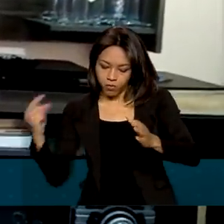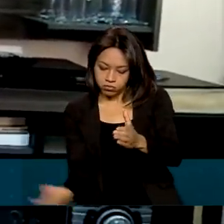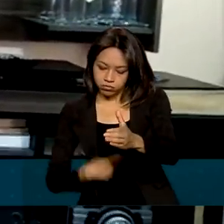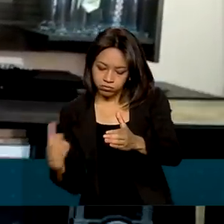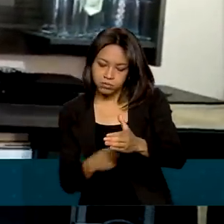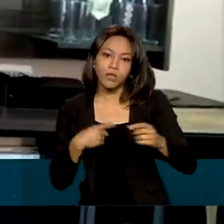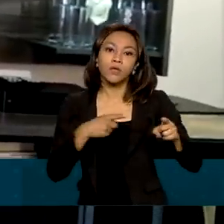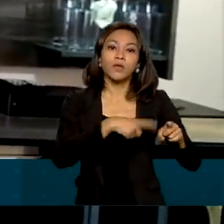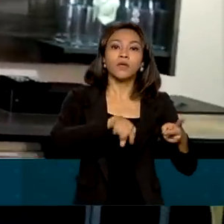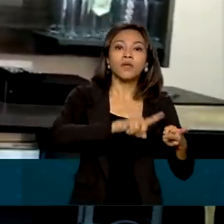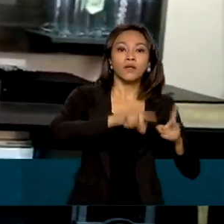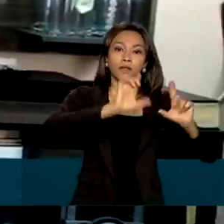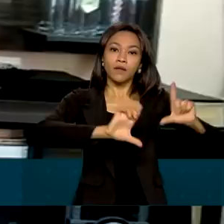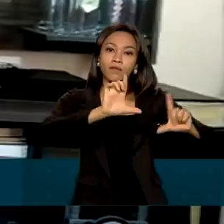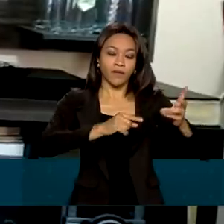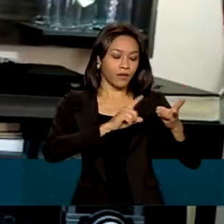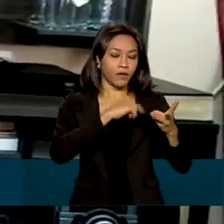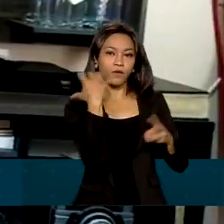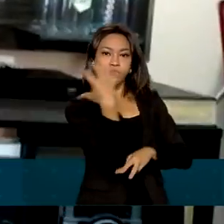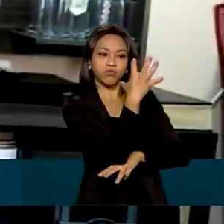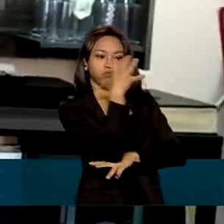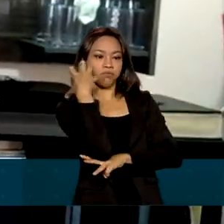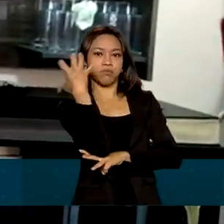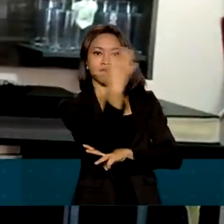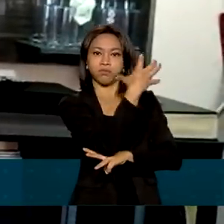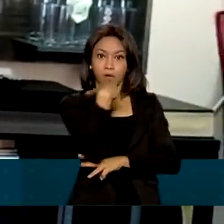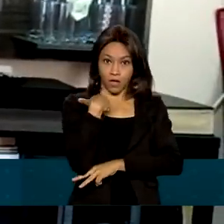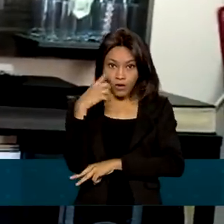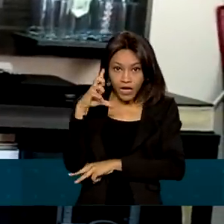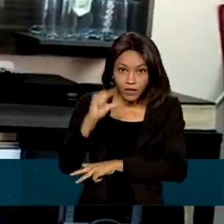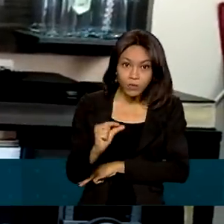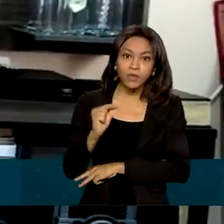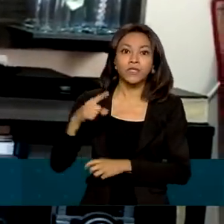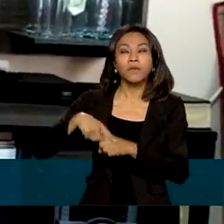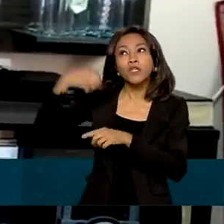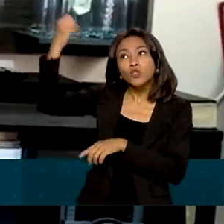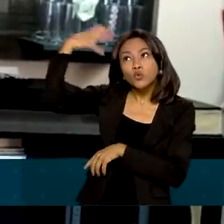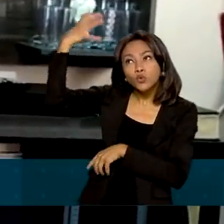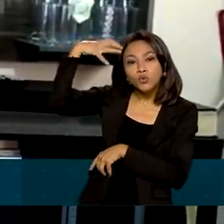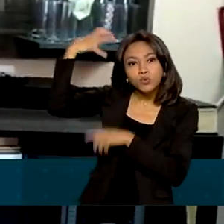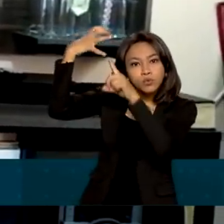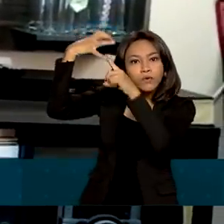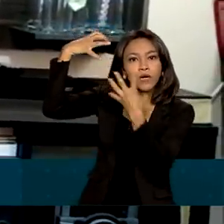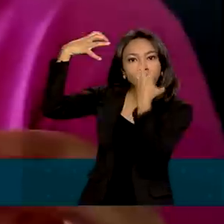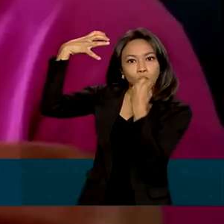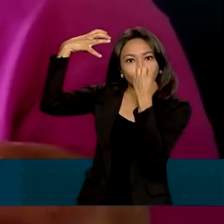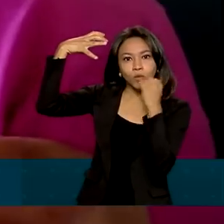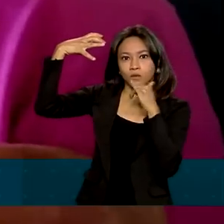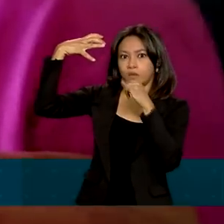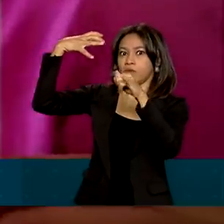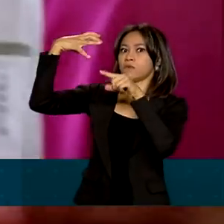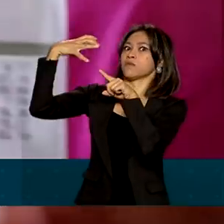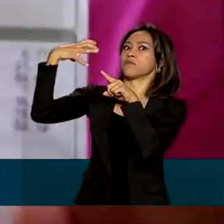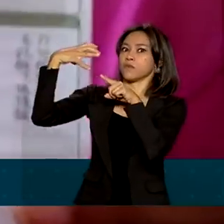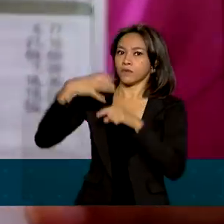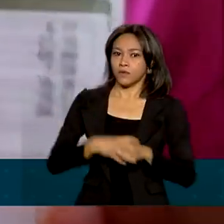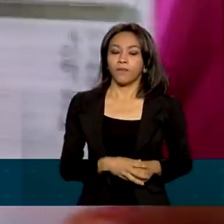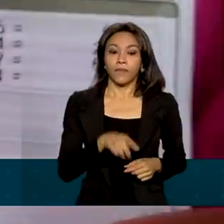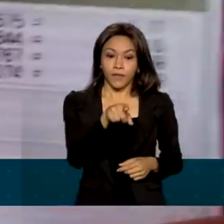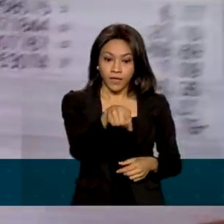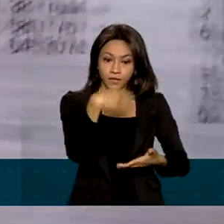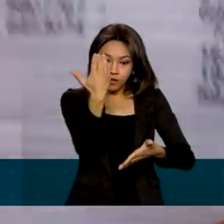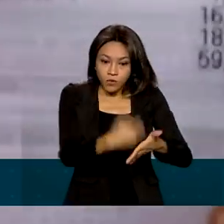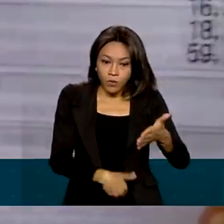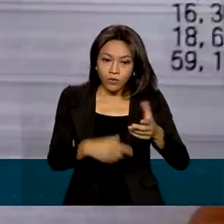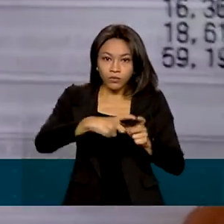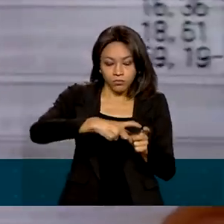TV ventilador então diminui muito me chuveiro chuveiro consumir muito né o desconto vai